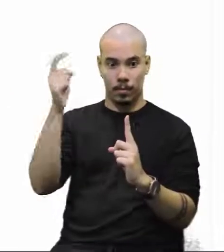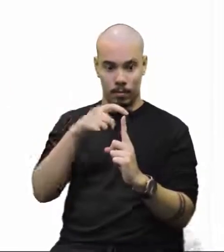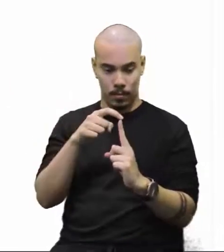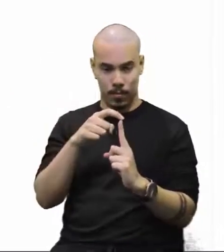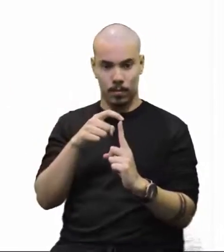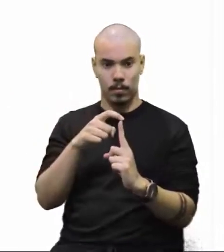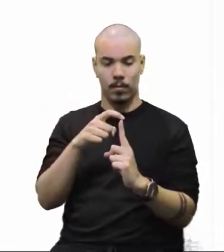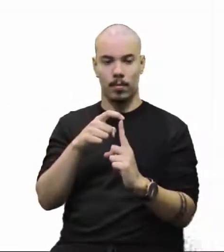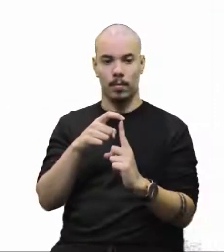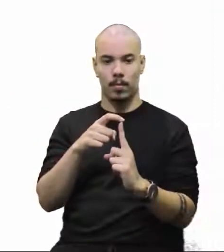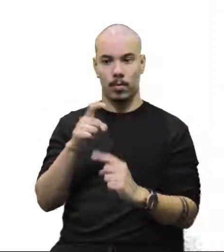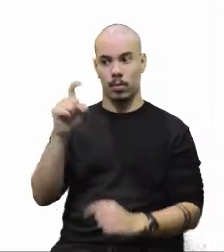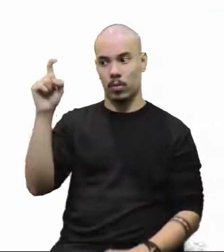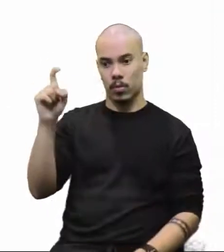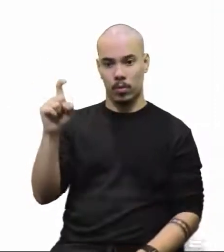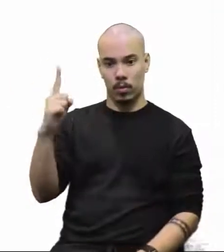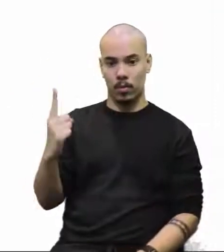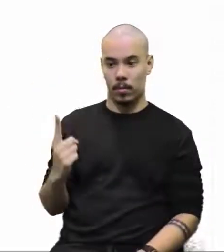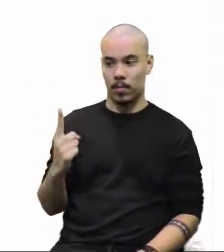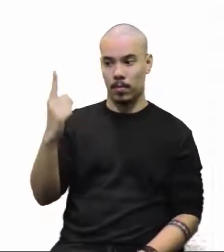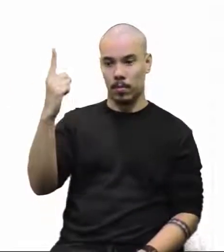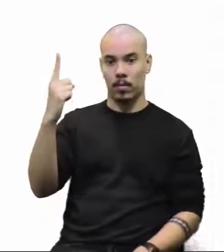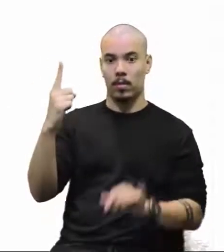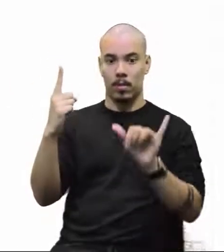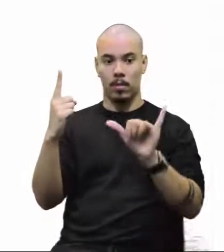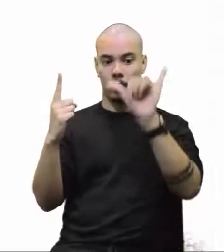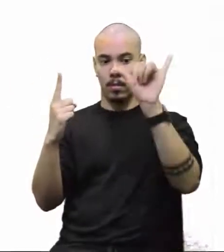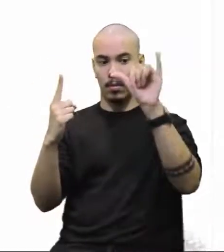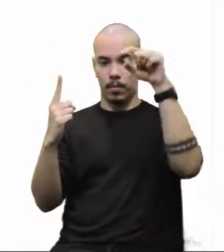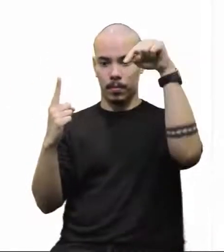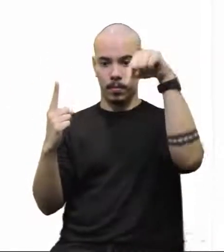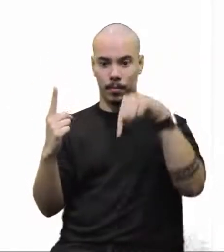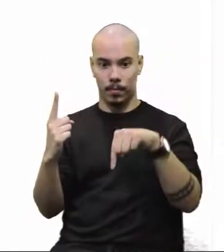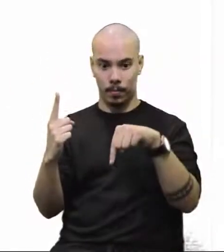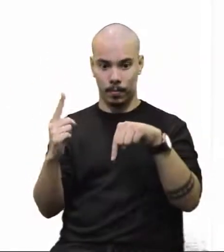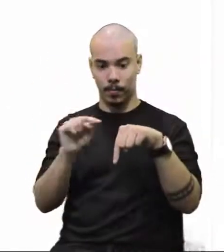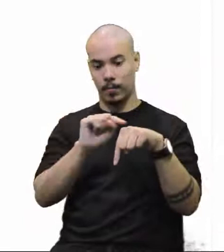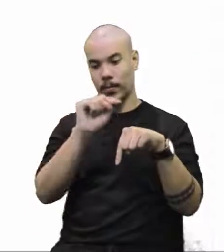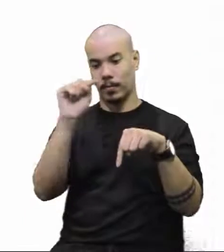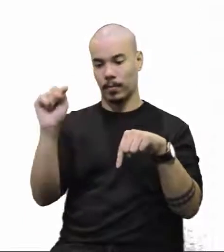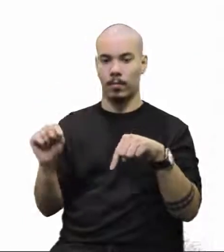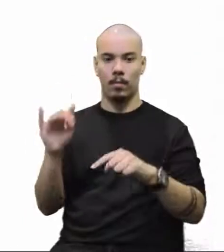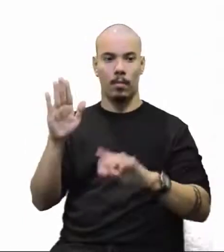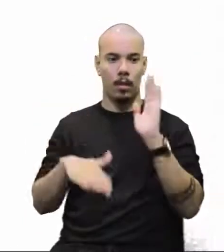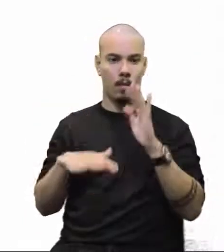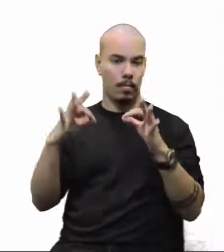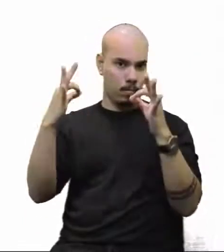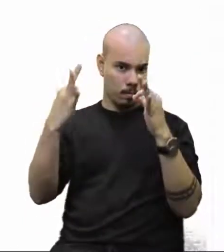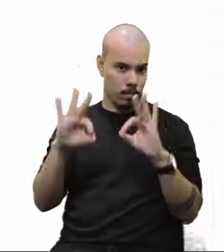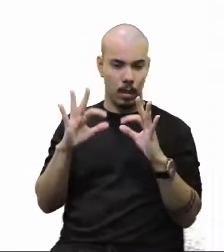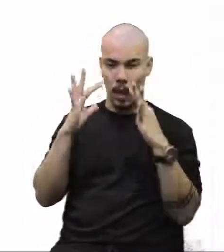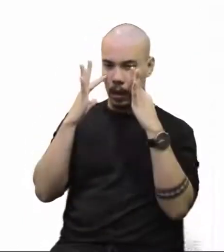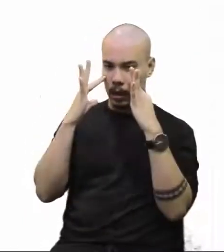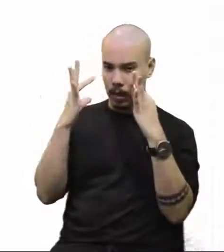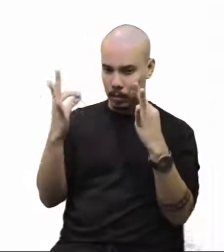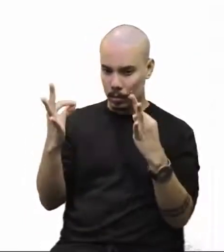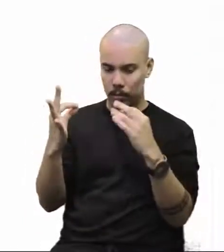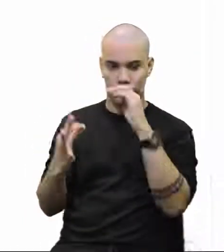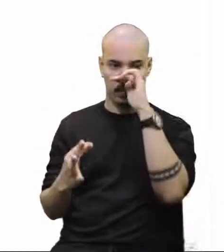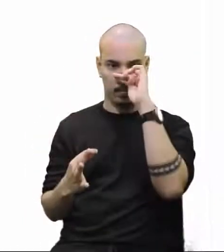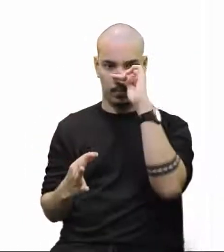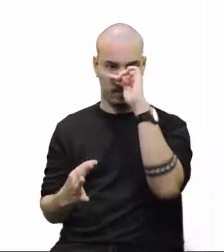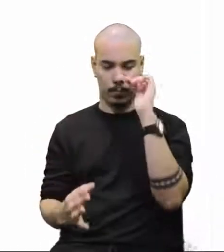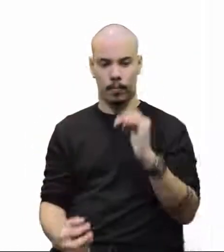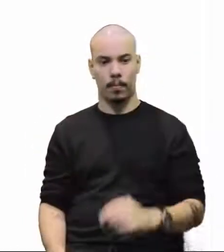ó, é do X para o Y. Então, dependendo da afirmativa, você tem que prestar atenção no que está sendo